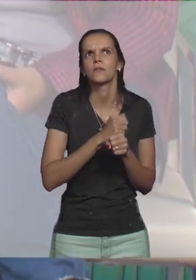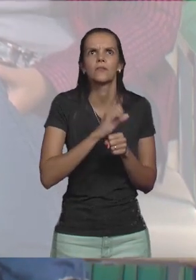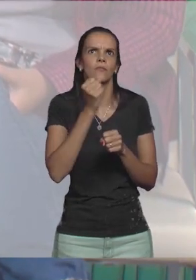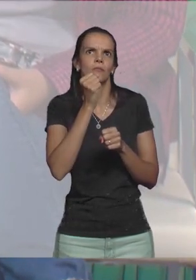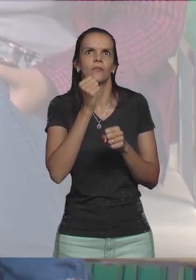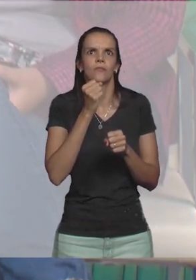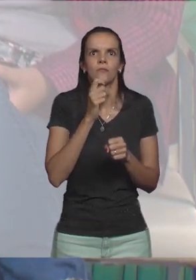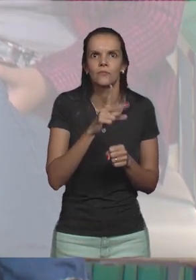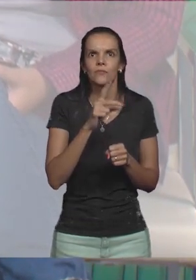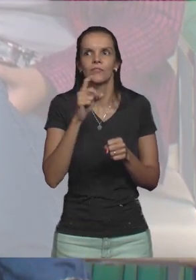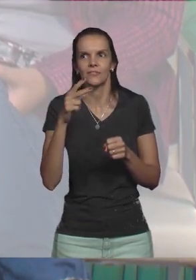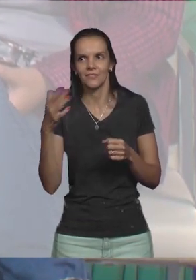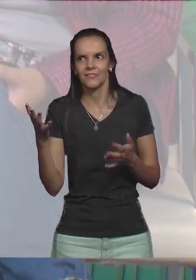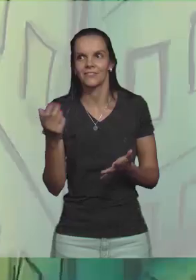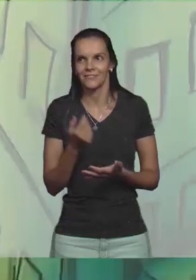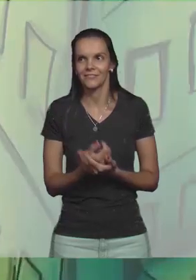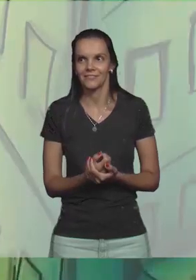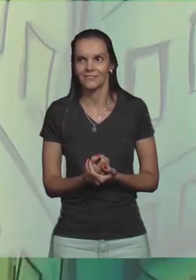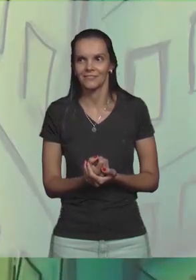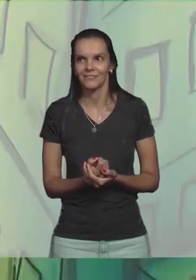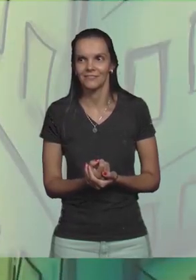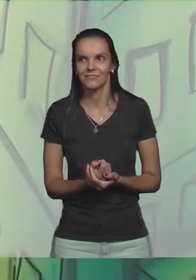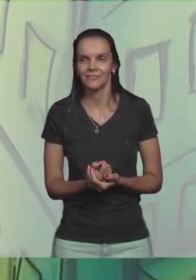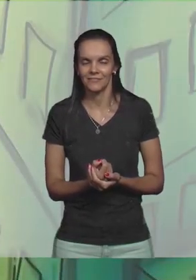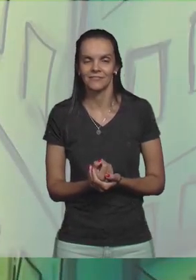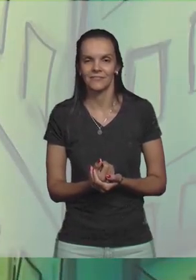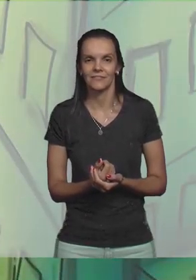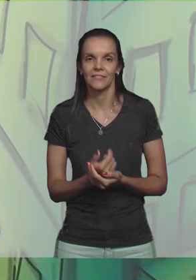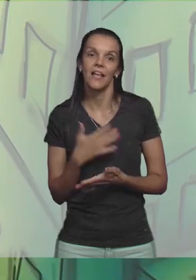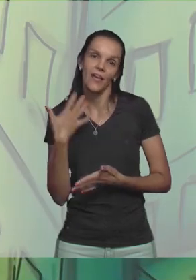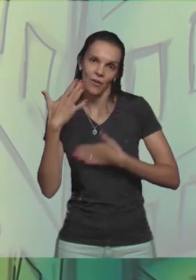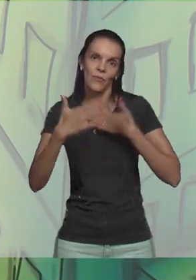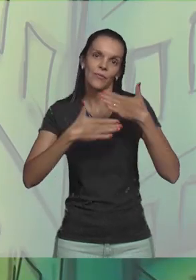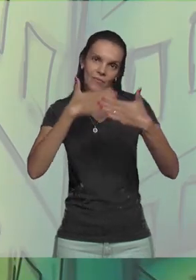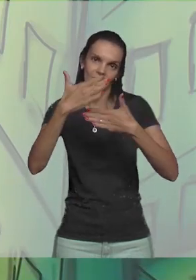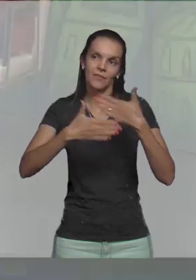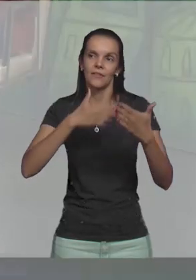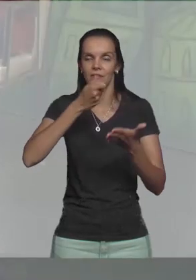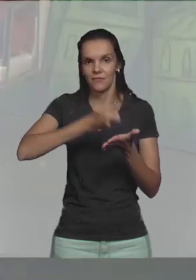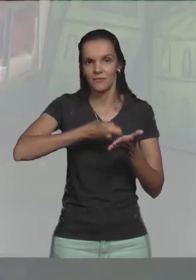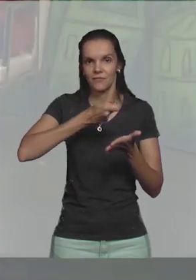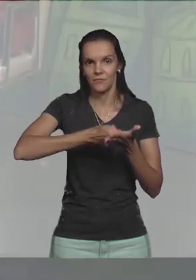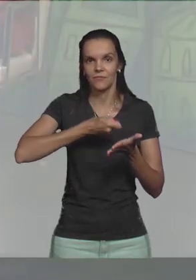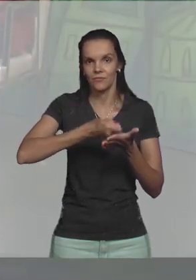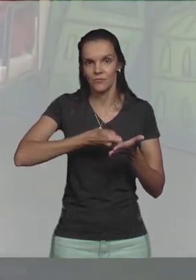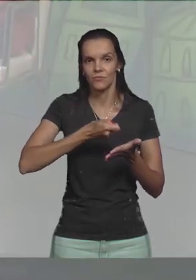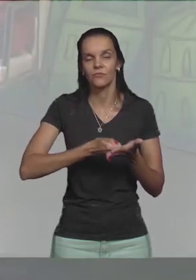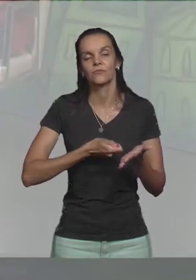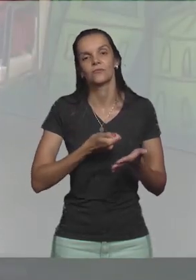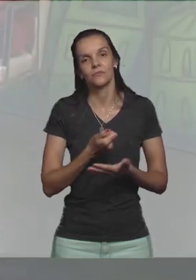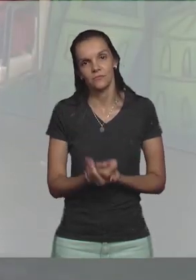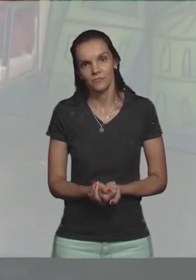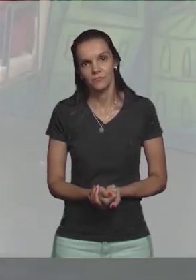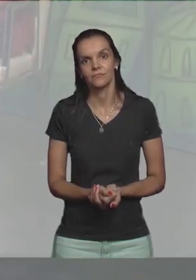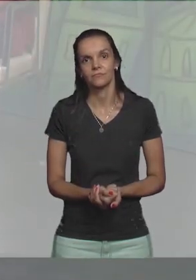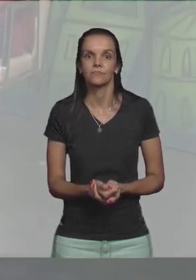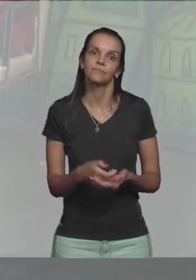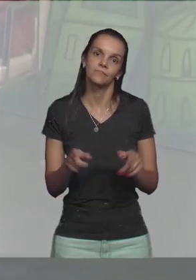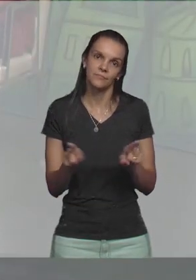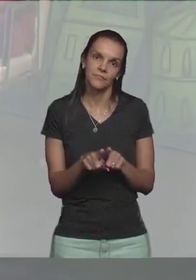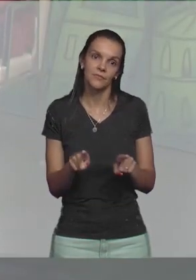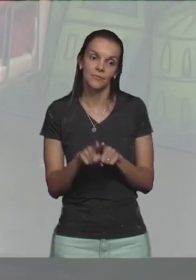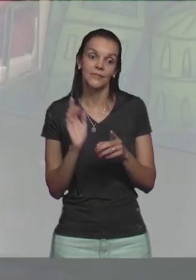em 8, ou em 12. Elas são Resultado de toda uma história maiores. de um processo de luta. É um processo de luta, e um processo de luta,